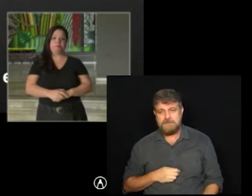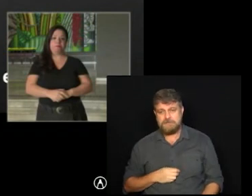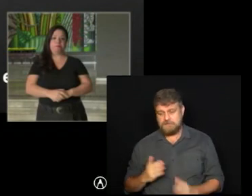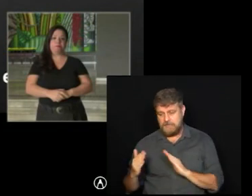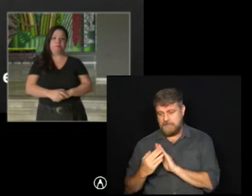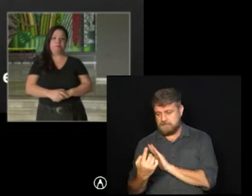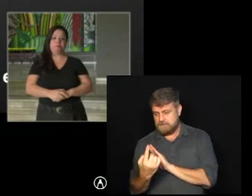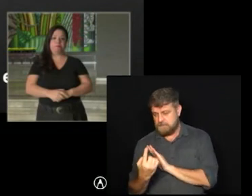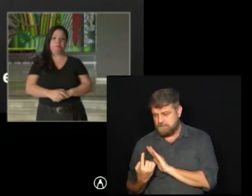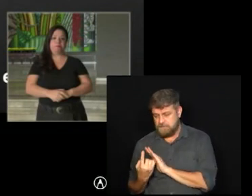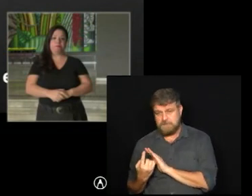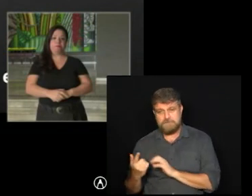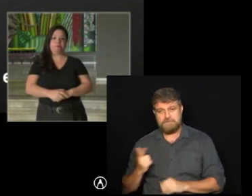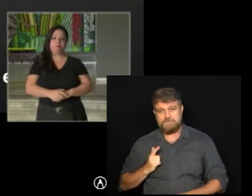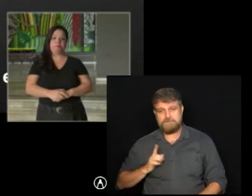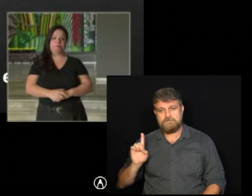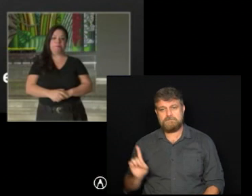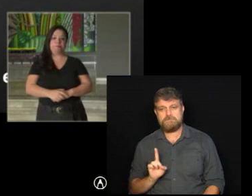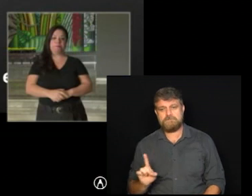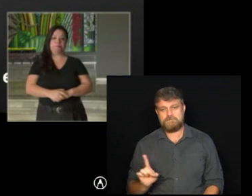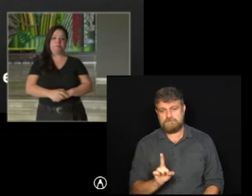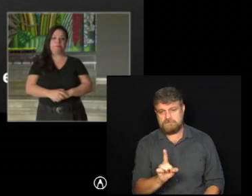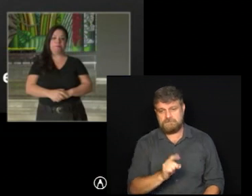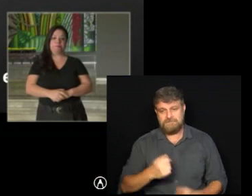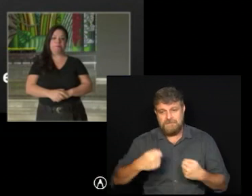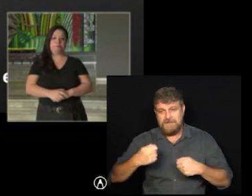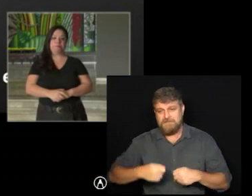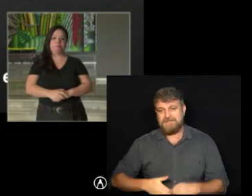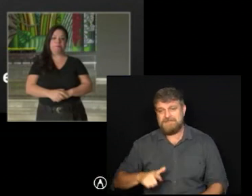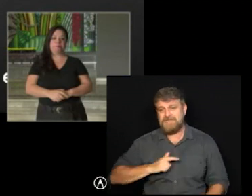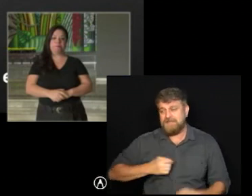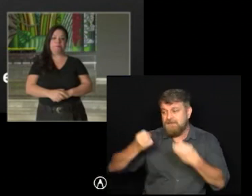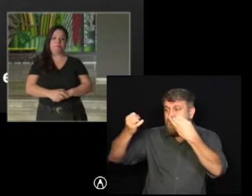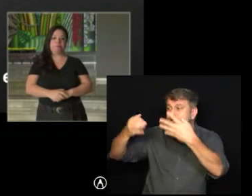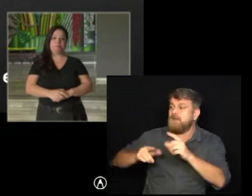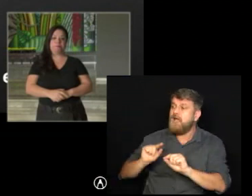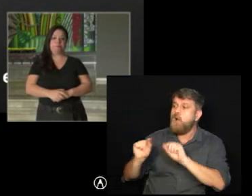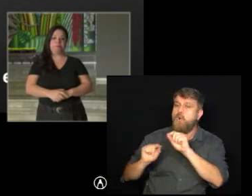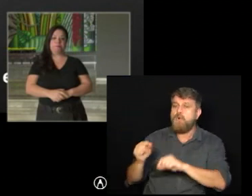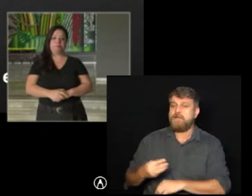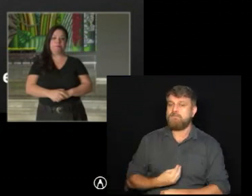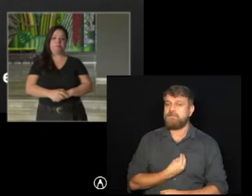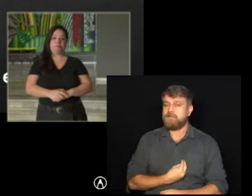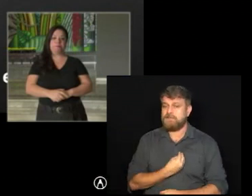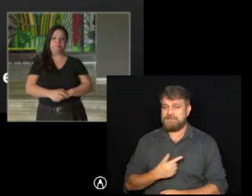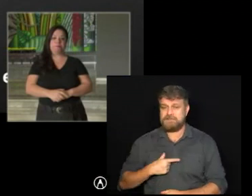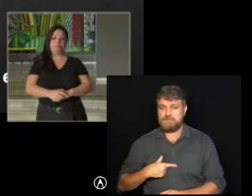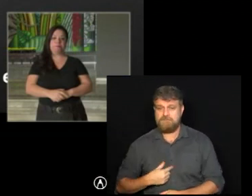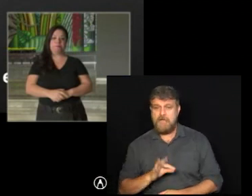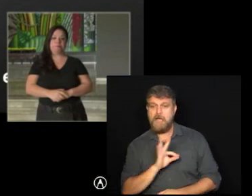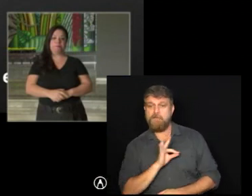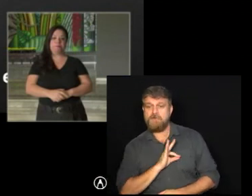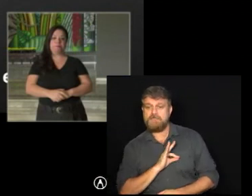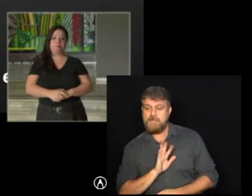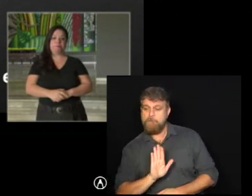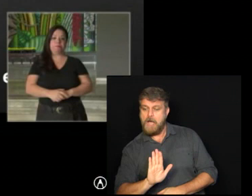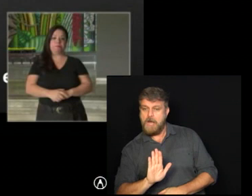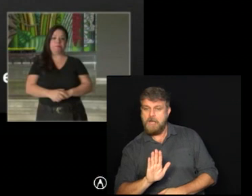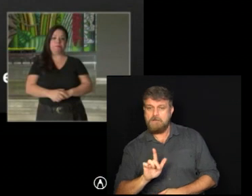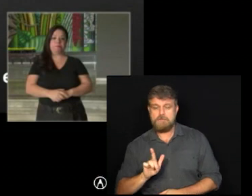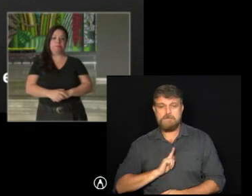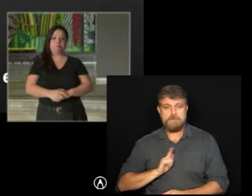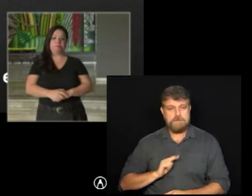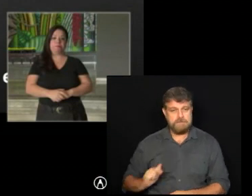recolher. Você, se sair na rua, você precisa fazer uma explicação se tiver alguma barreira policial.